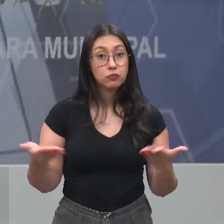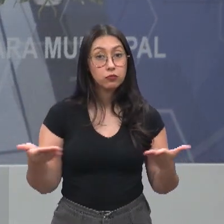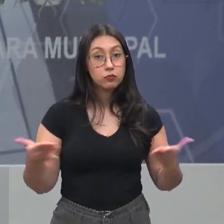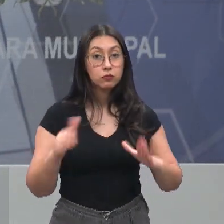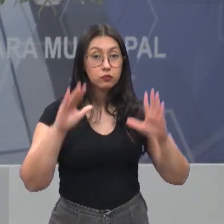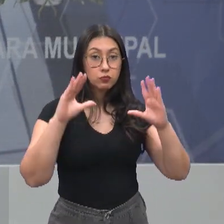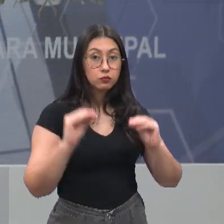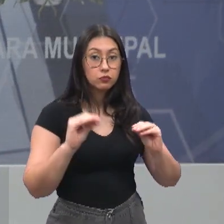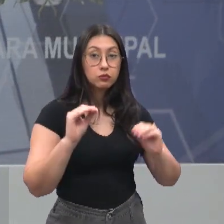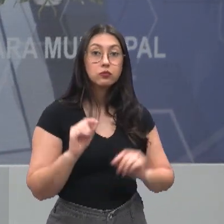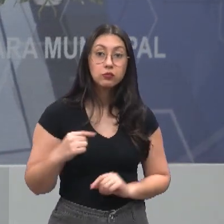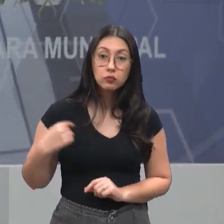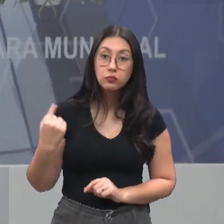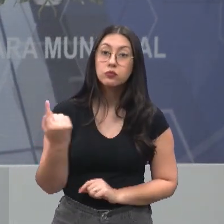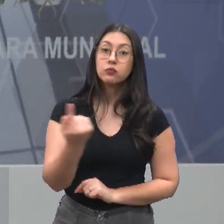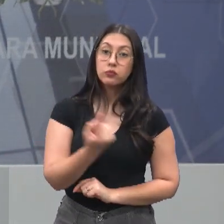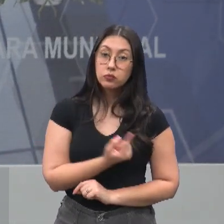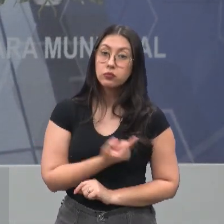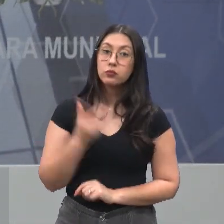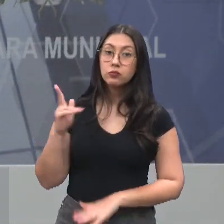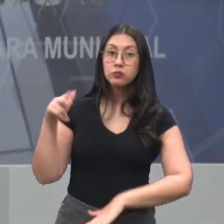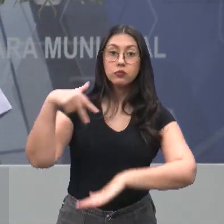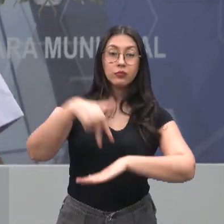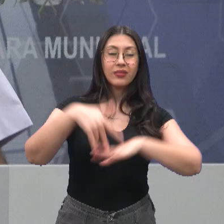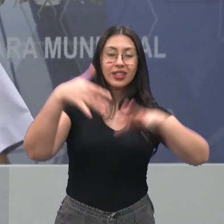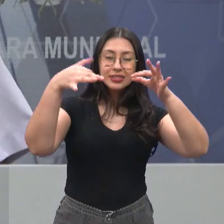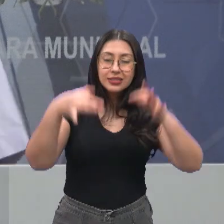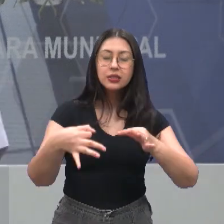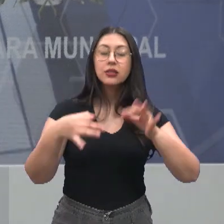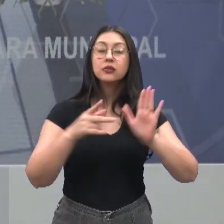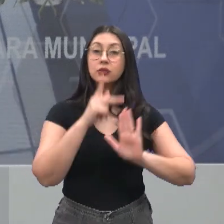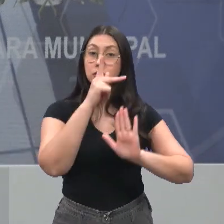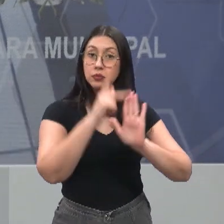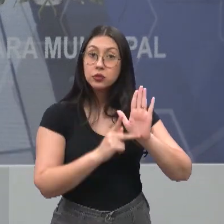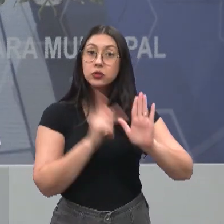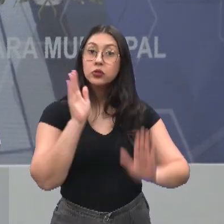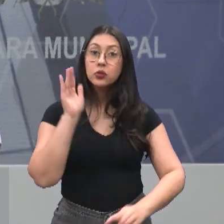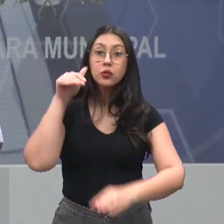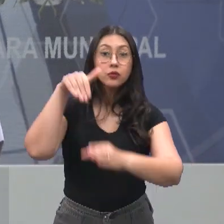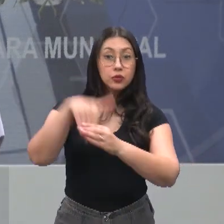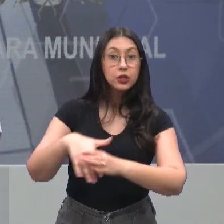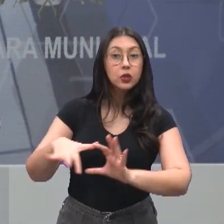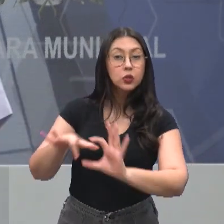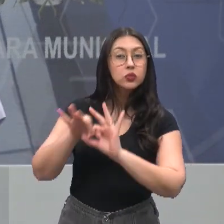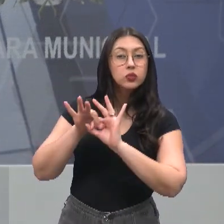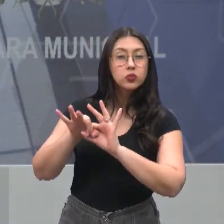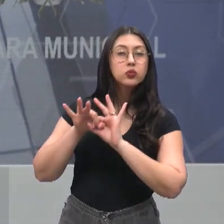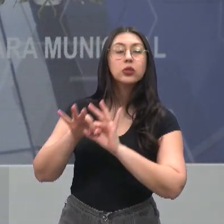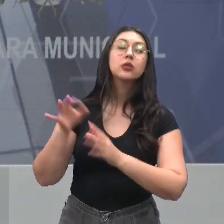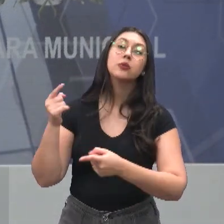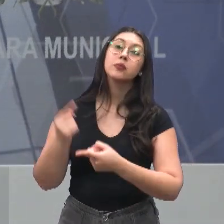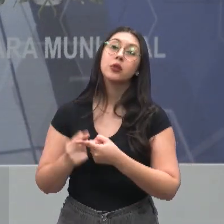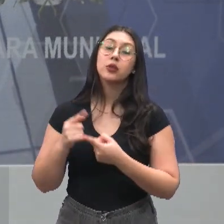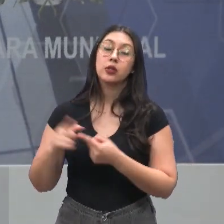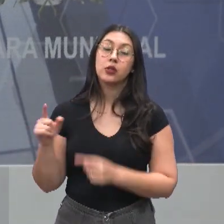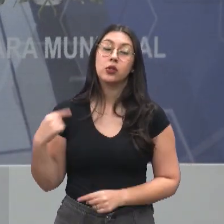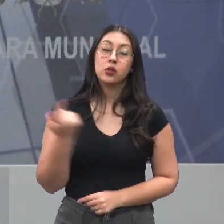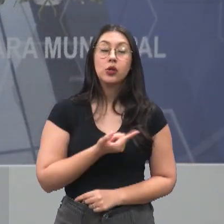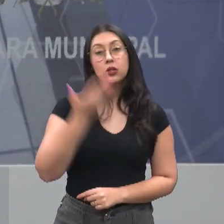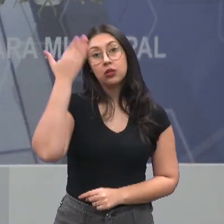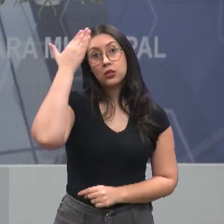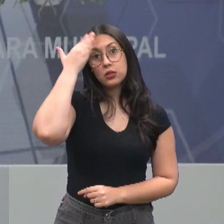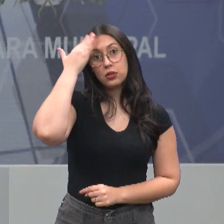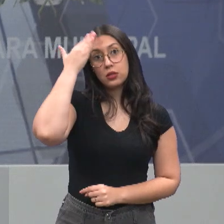gente está aqui, tenho certeza que esse projeto será votado por unanimidade, porque nós sabemos que